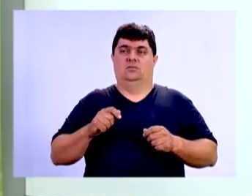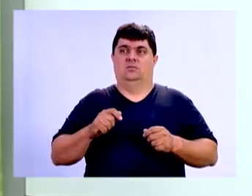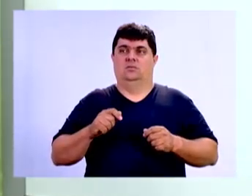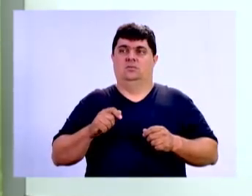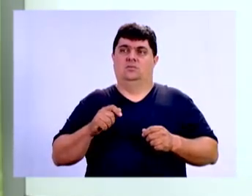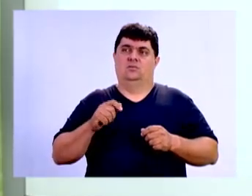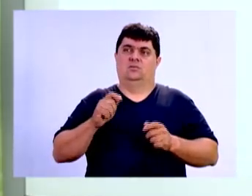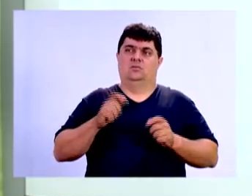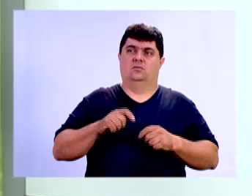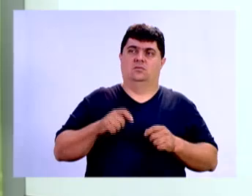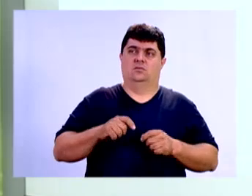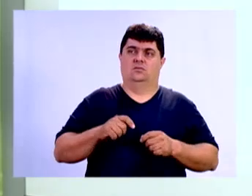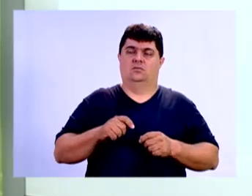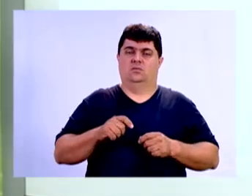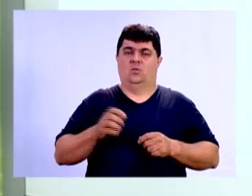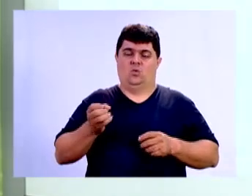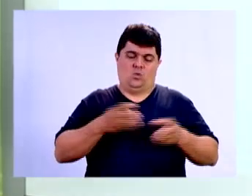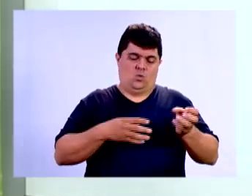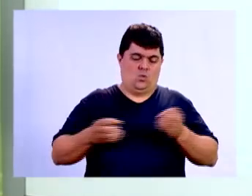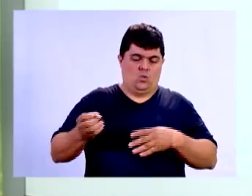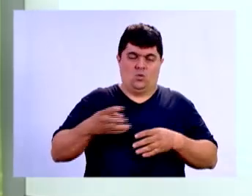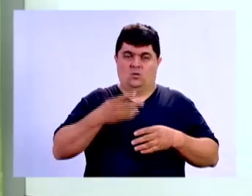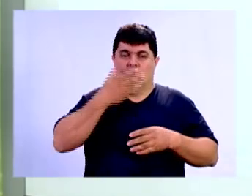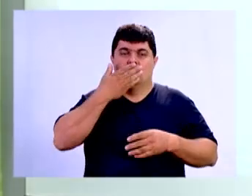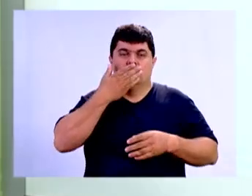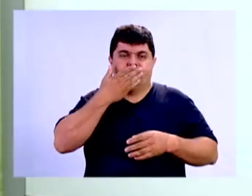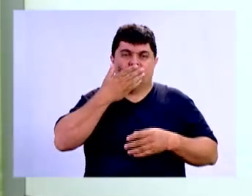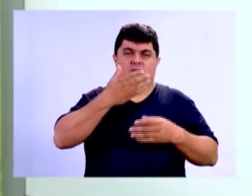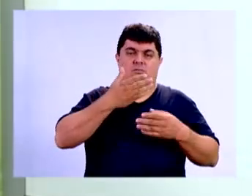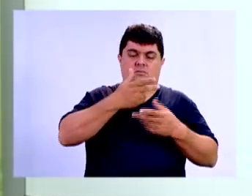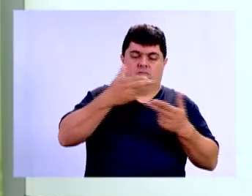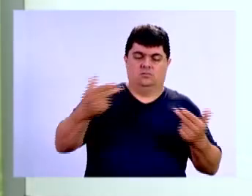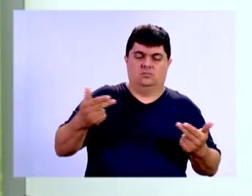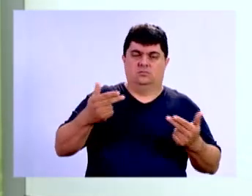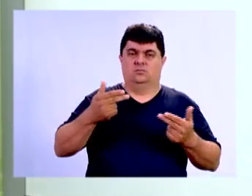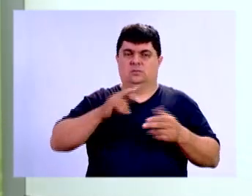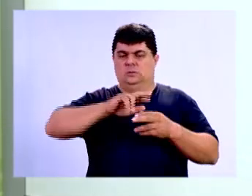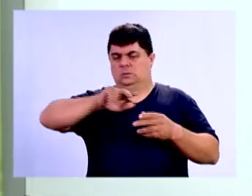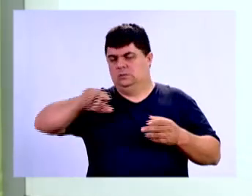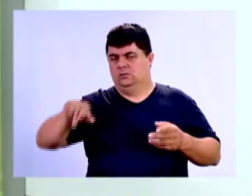podem servir para vários modelos de objeto em vários casos, né?